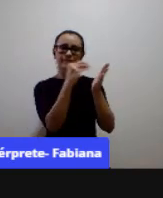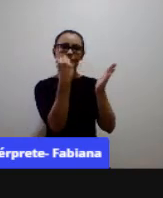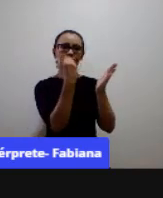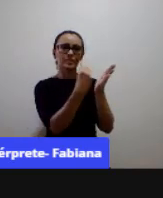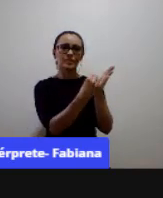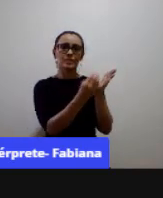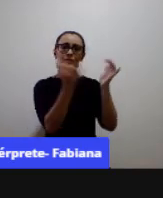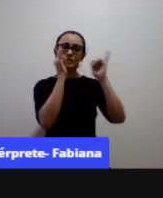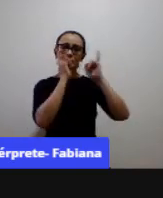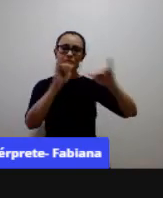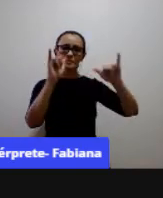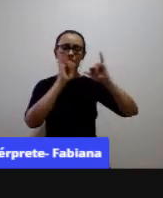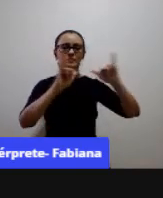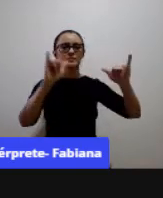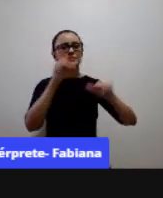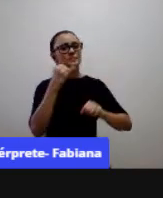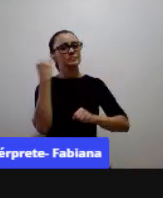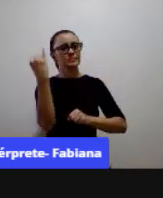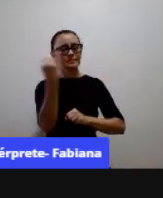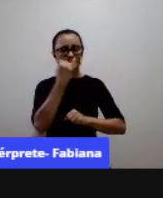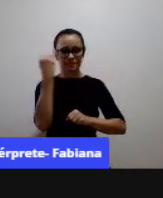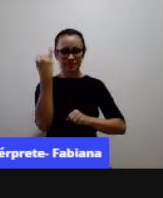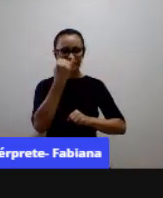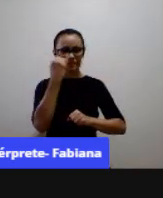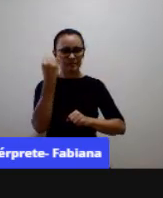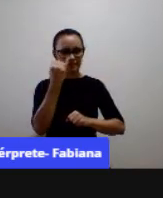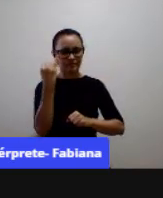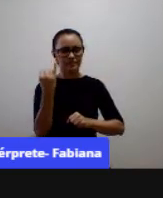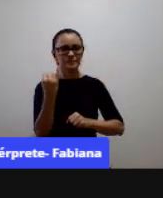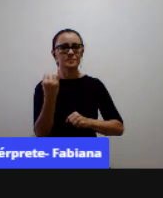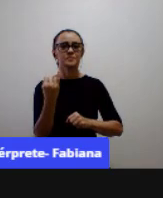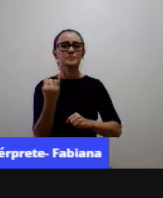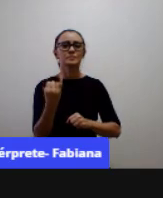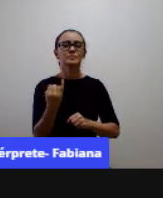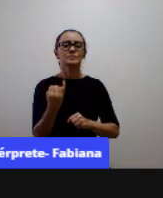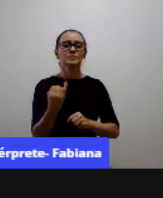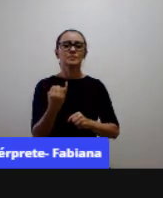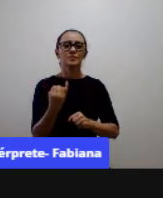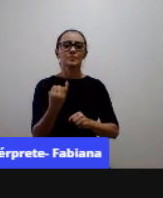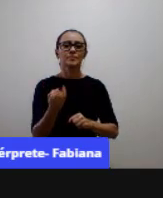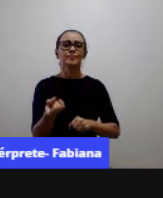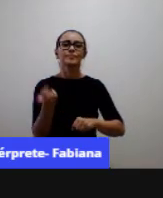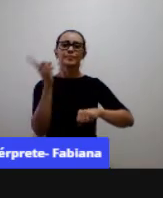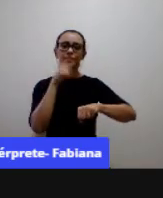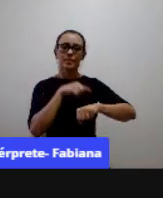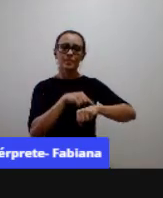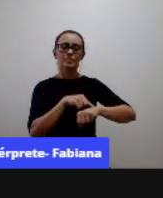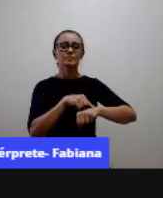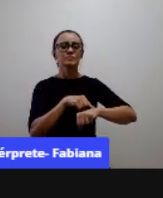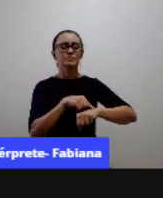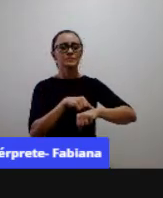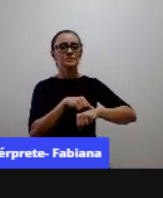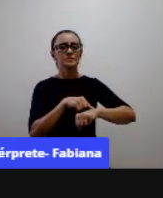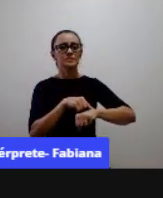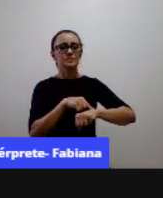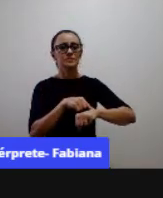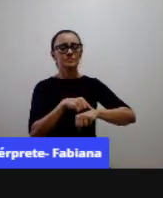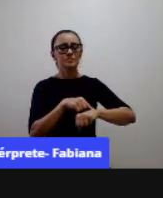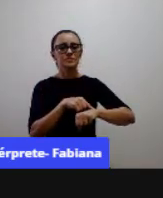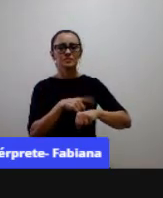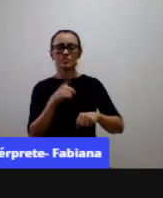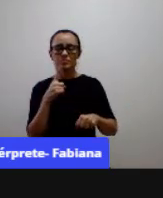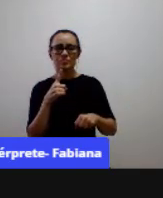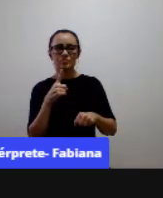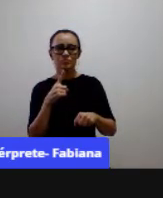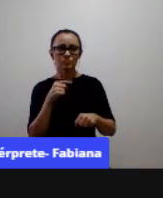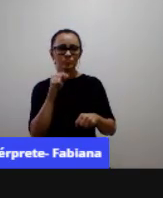foram verificadas na aplicação da sondagem. É um momento de realmente ter um olhar bem criterioso, né?